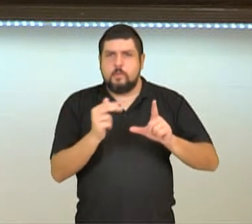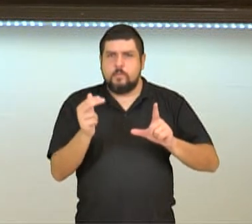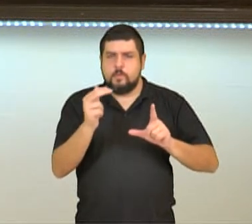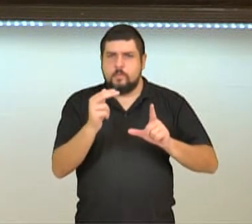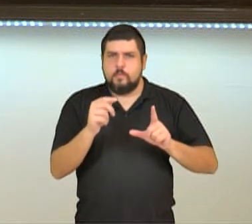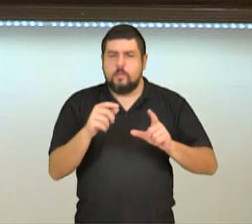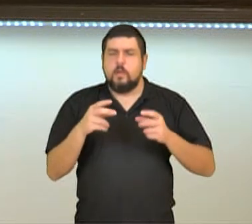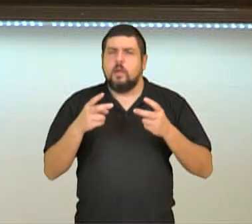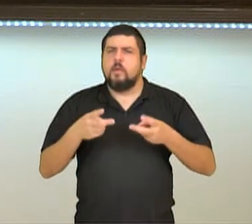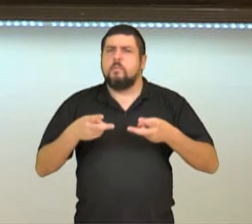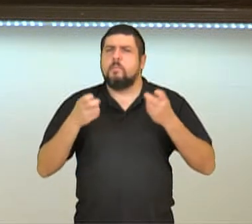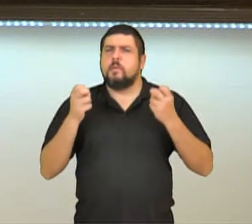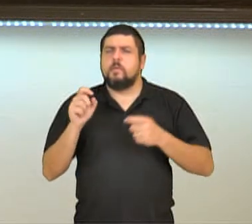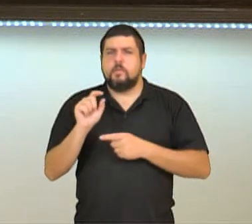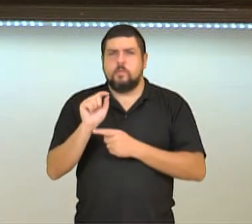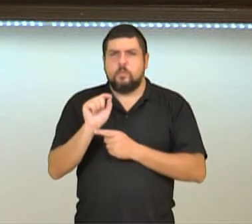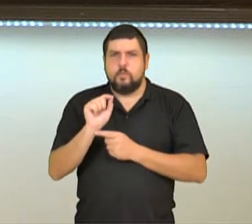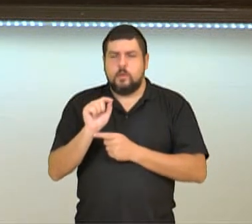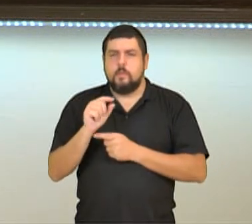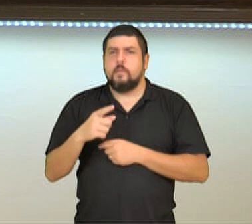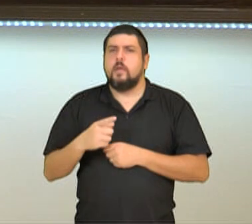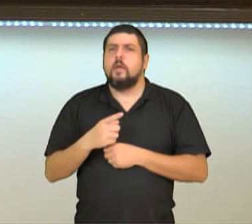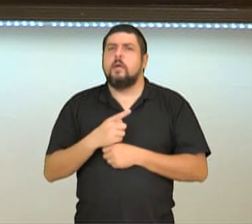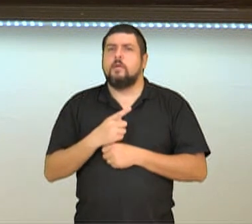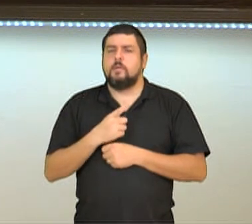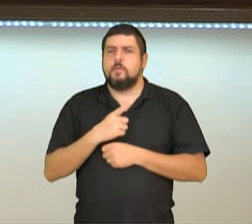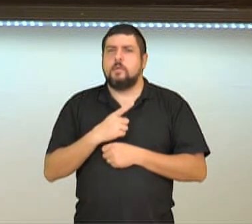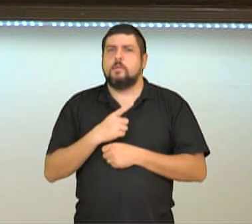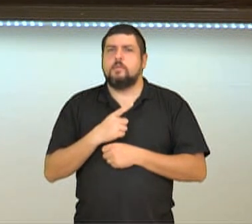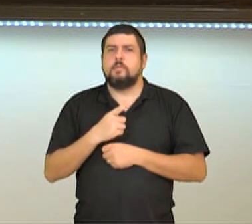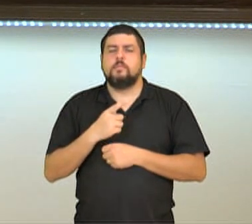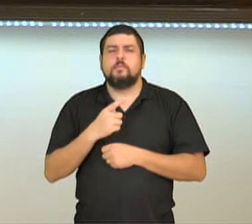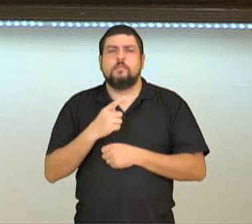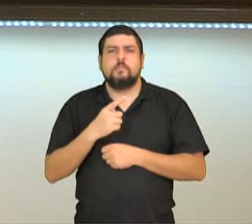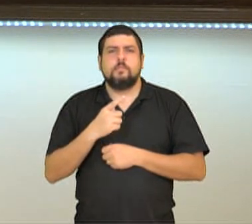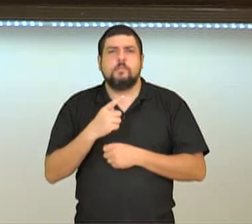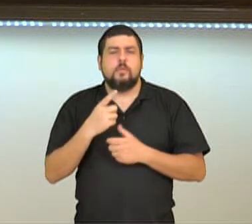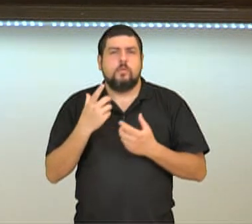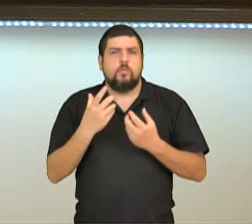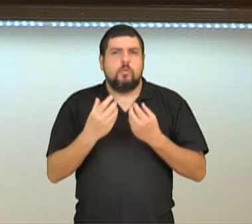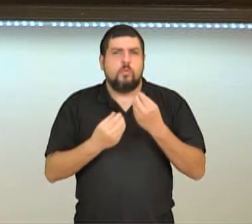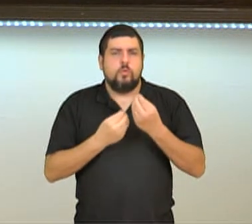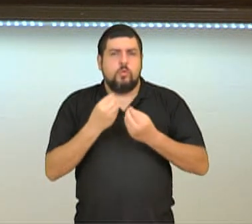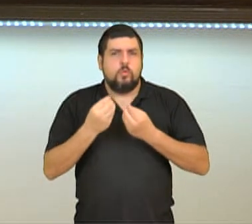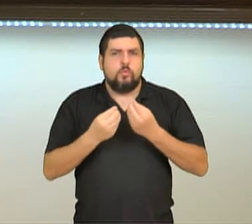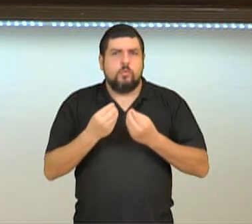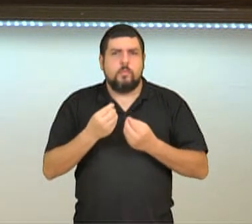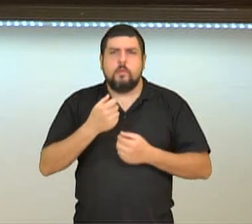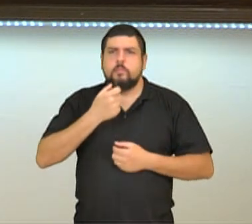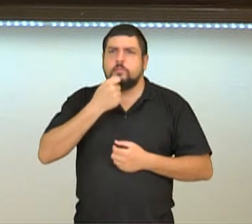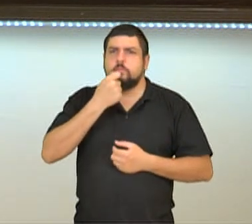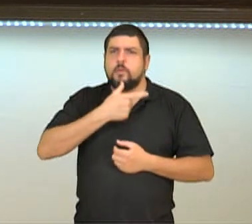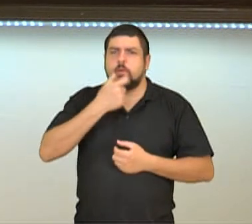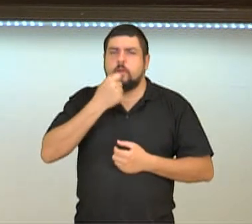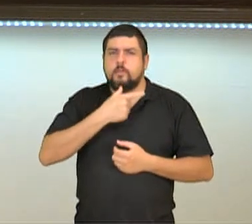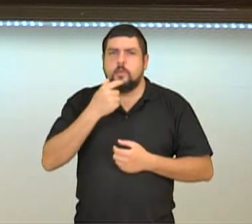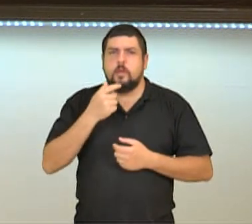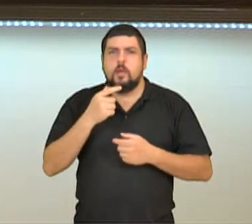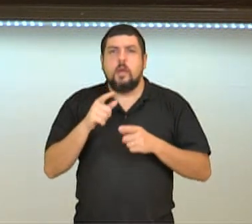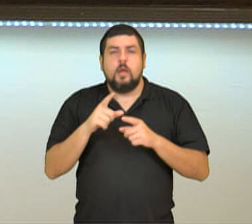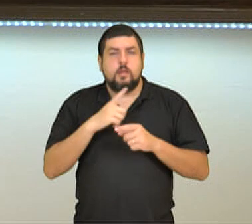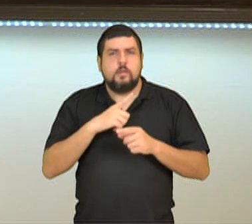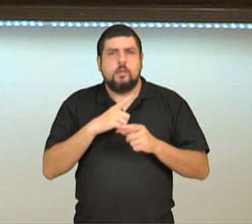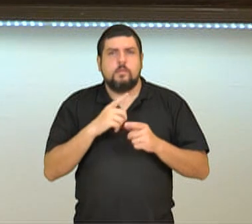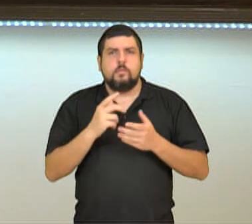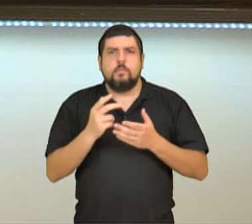charges, elas trazem ali como elementos composicionais os elementos da linguagem verbal, que são as